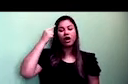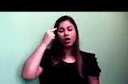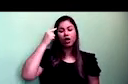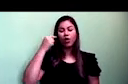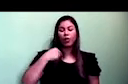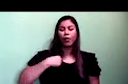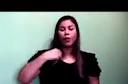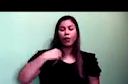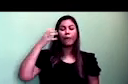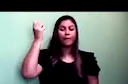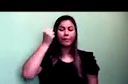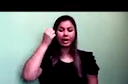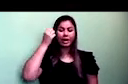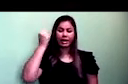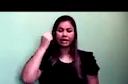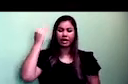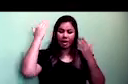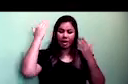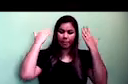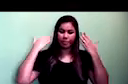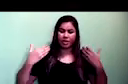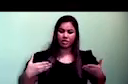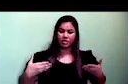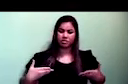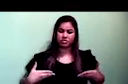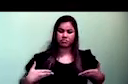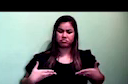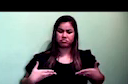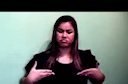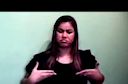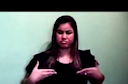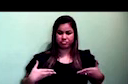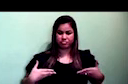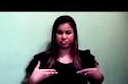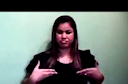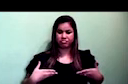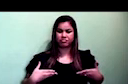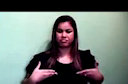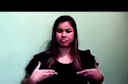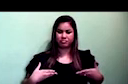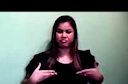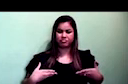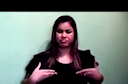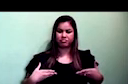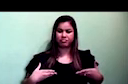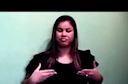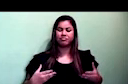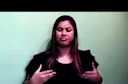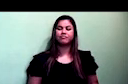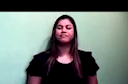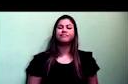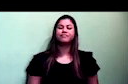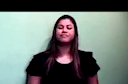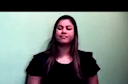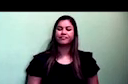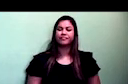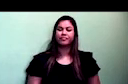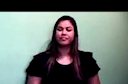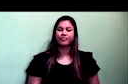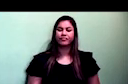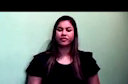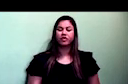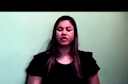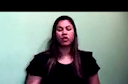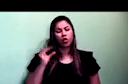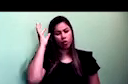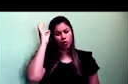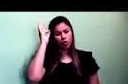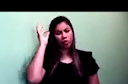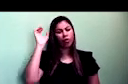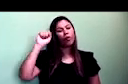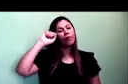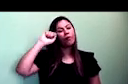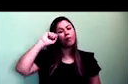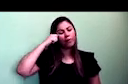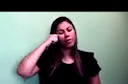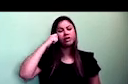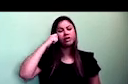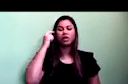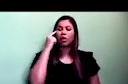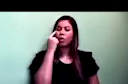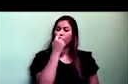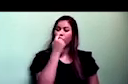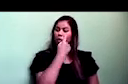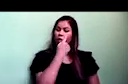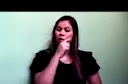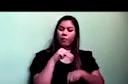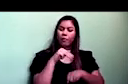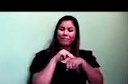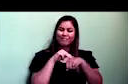longos, altura dos cabelos comprimentos, né, dos cabelos pouco abaixo dos ombros, na cor preta, olhos castanhos, estou utilizando